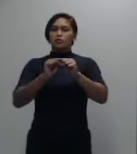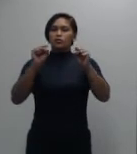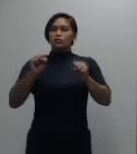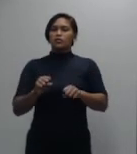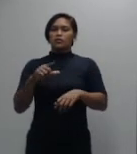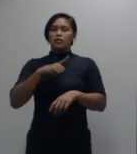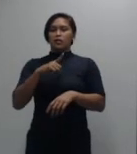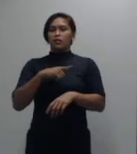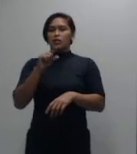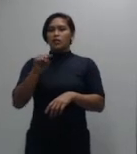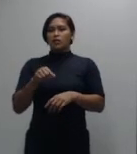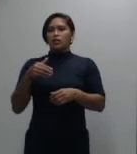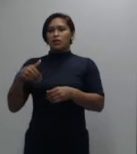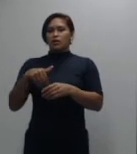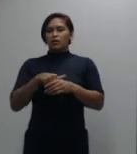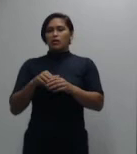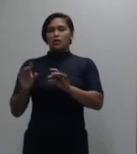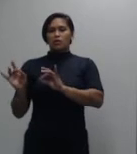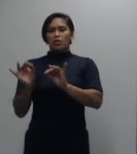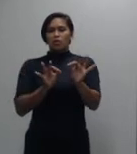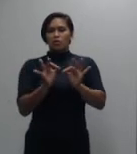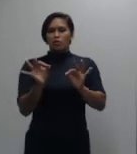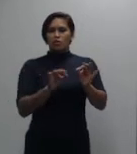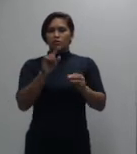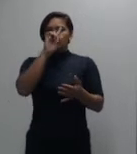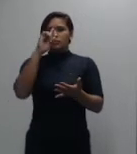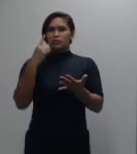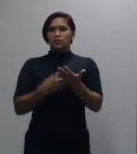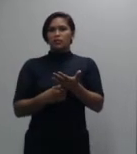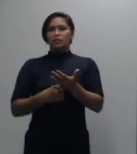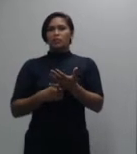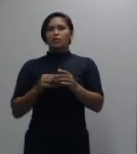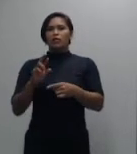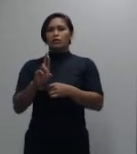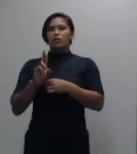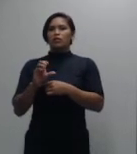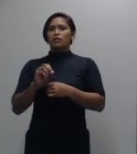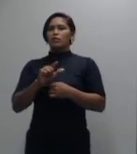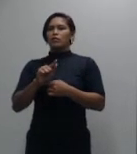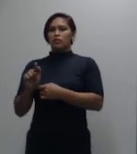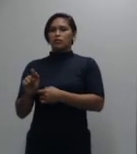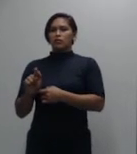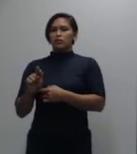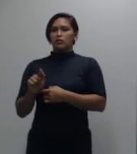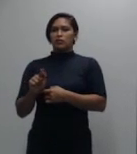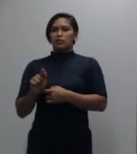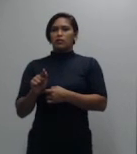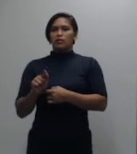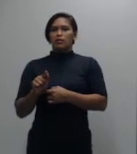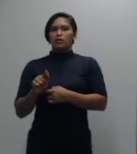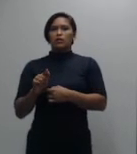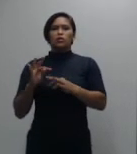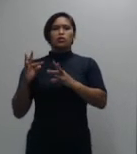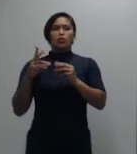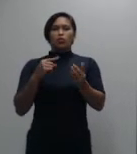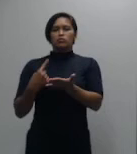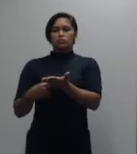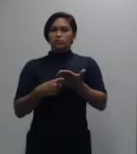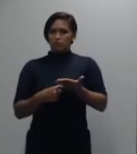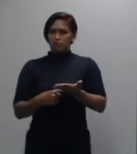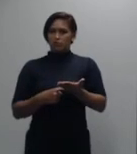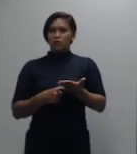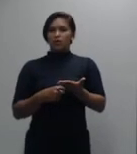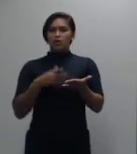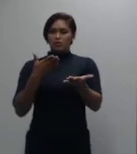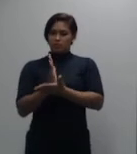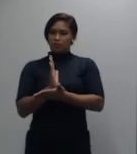do da questão de ordem decidida pelo eminente relator Ministro og Fernandes a unanimidade a devidamente